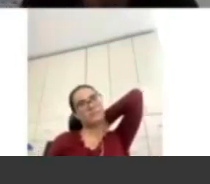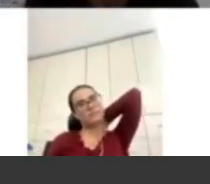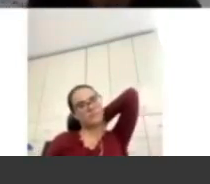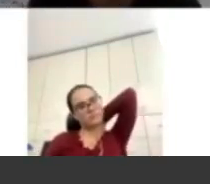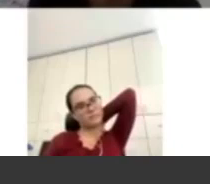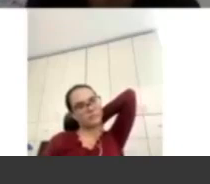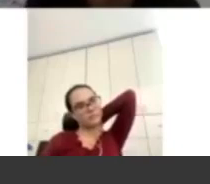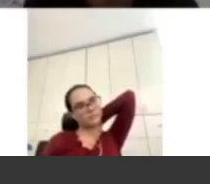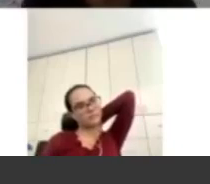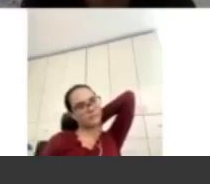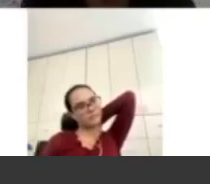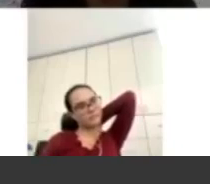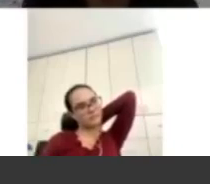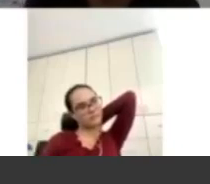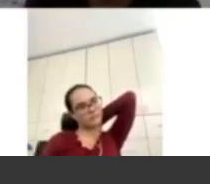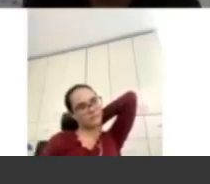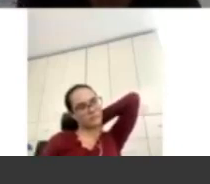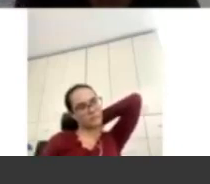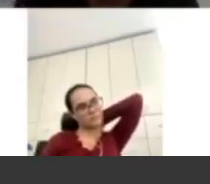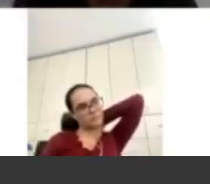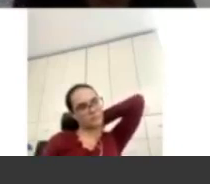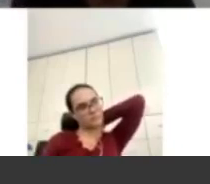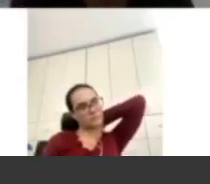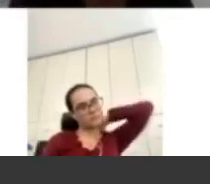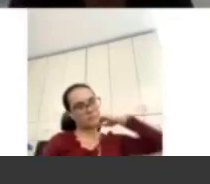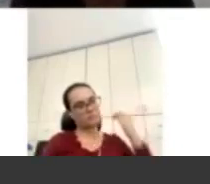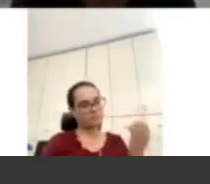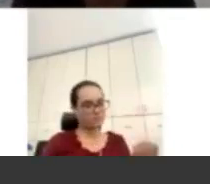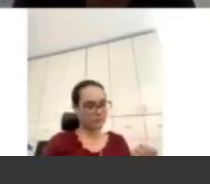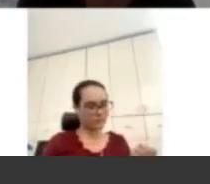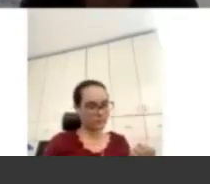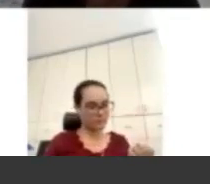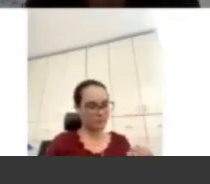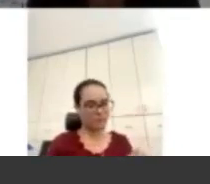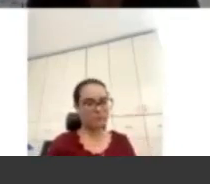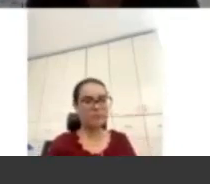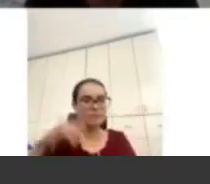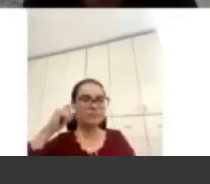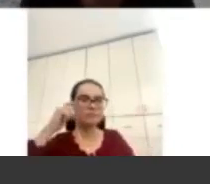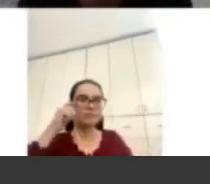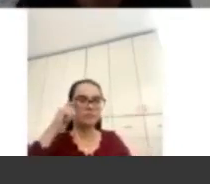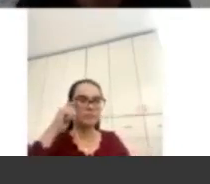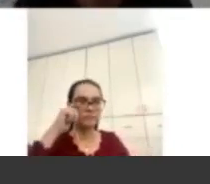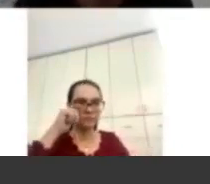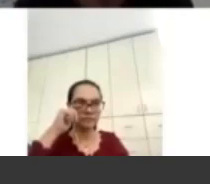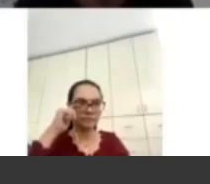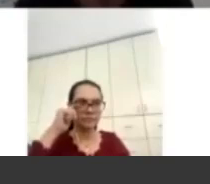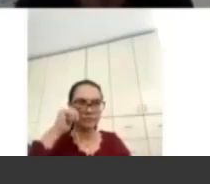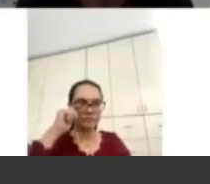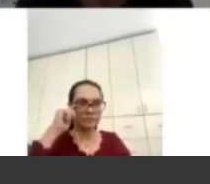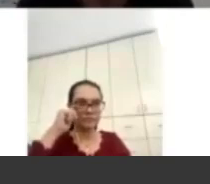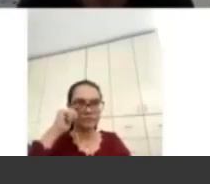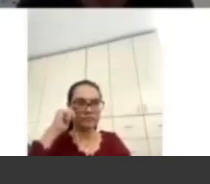porque esse paciente vai precisar, de fato, tomar algumas medidas de isolamento social, né, proteção das lesões, levanta